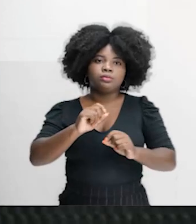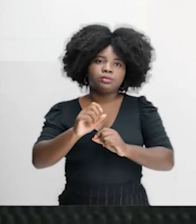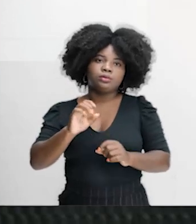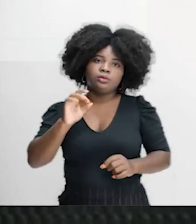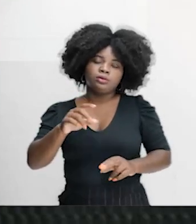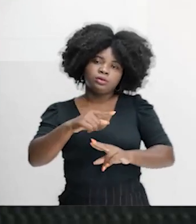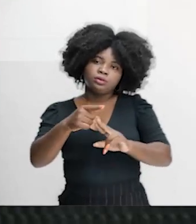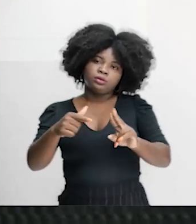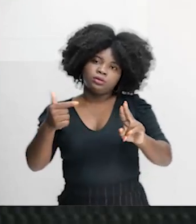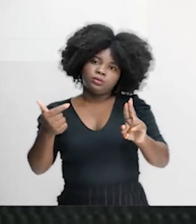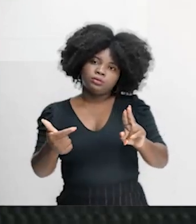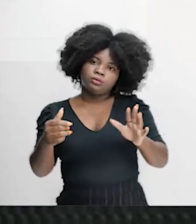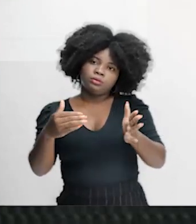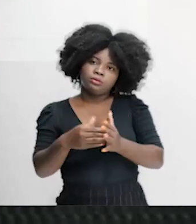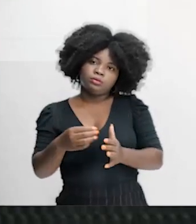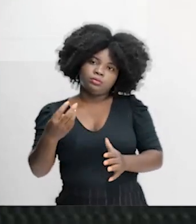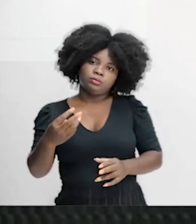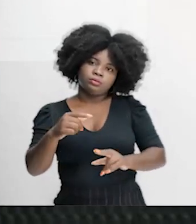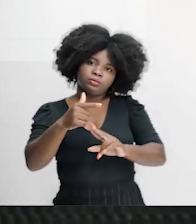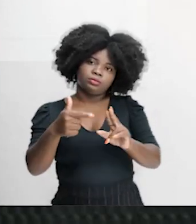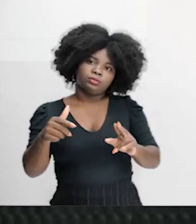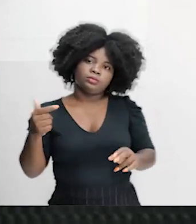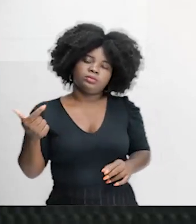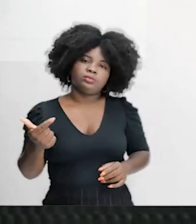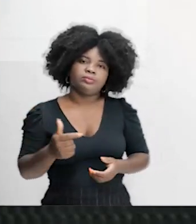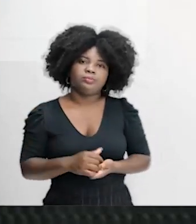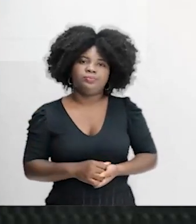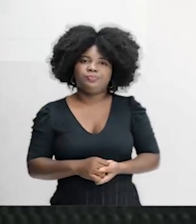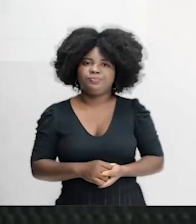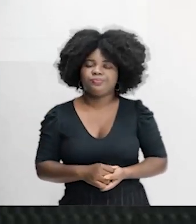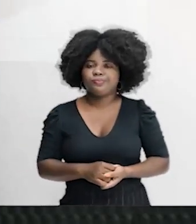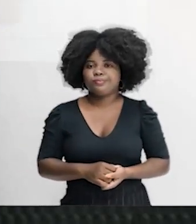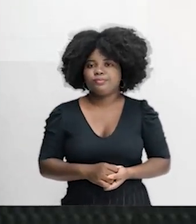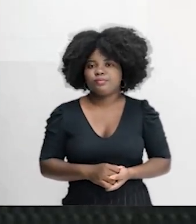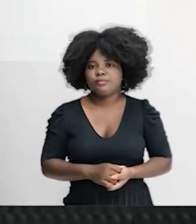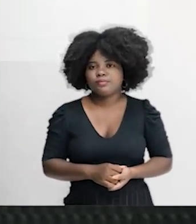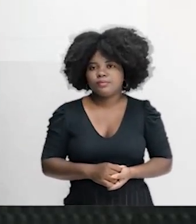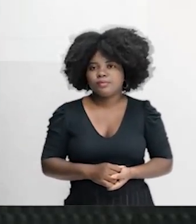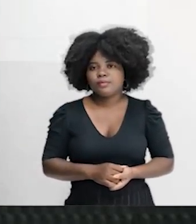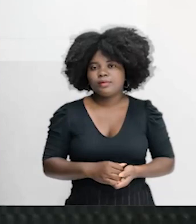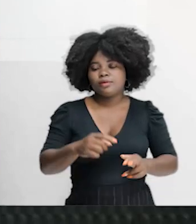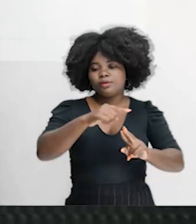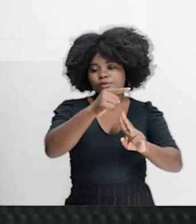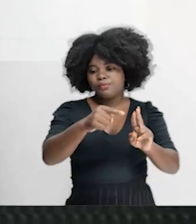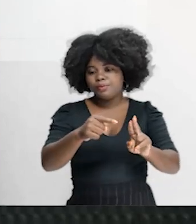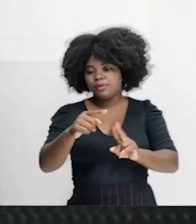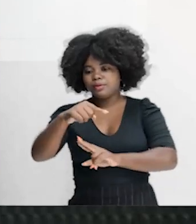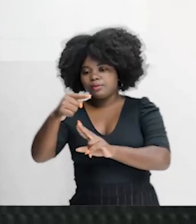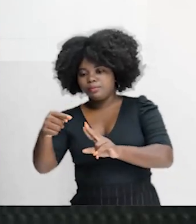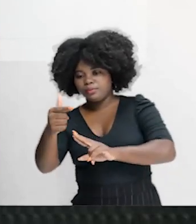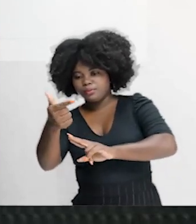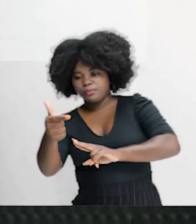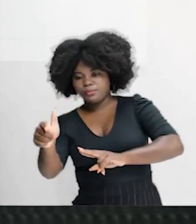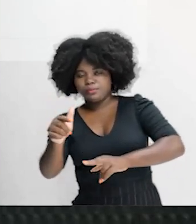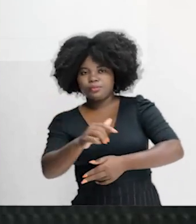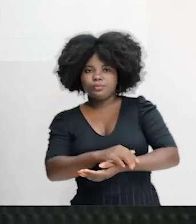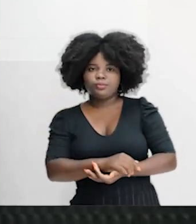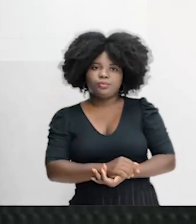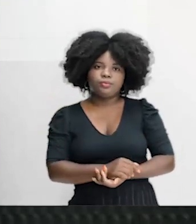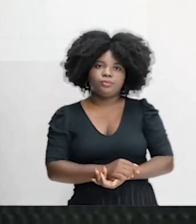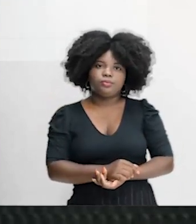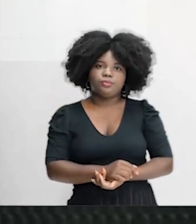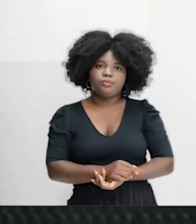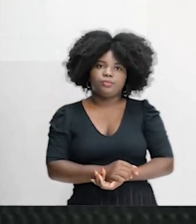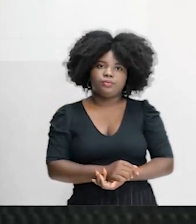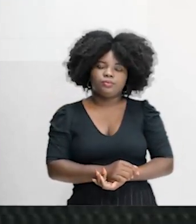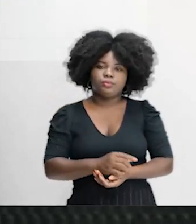de π sobre 2 até 3π sobre 2. Ou seja, a repetição vai ser de π em π. Tá? Então, essa curva vai